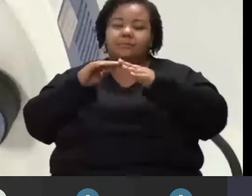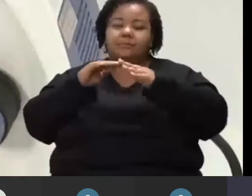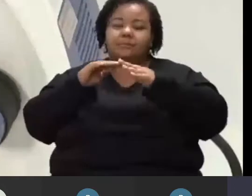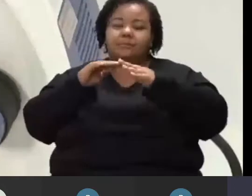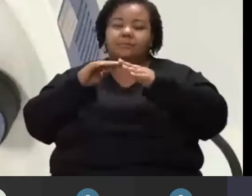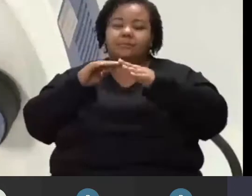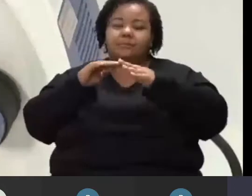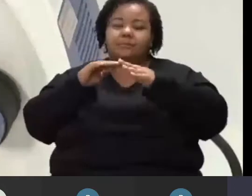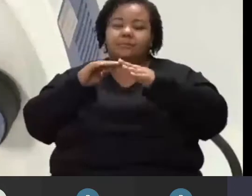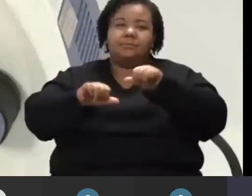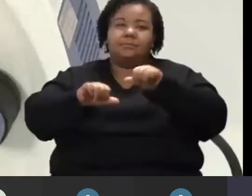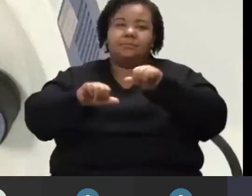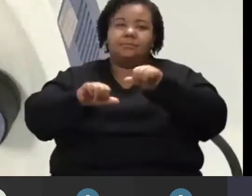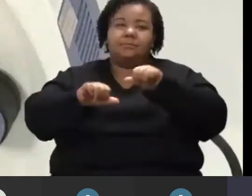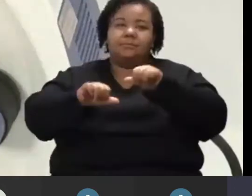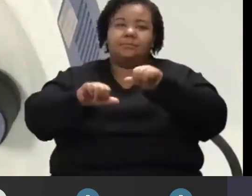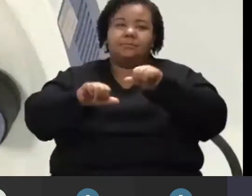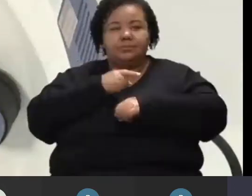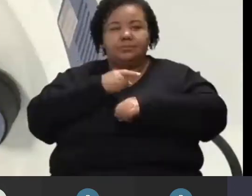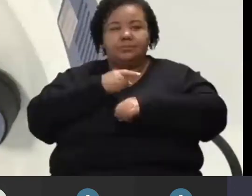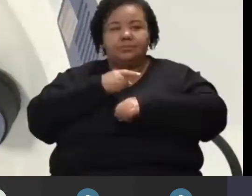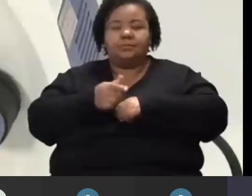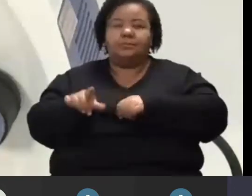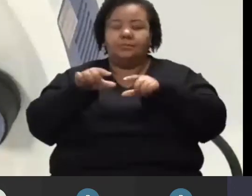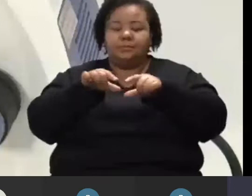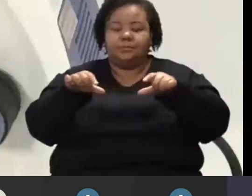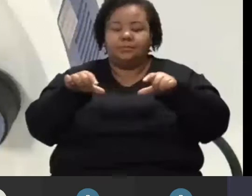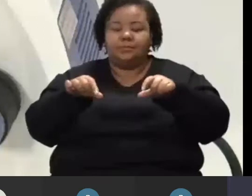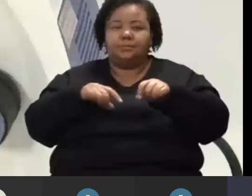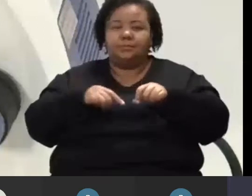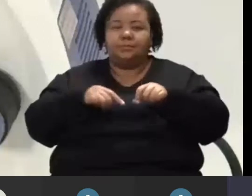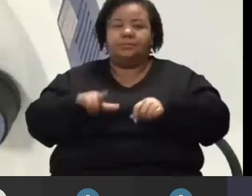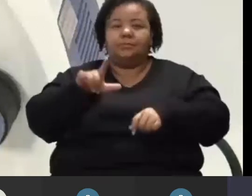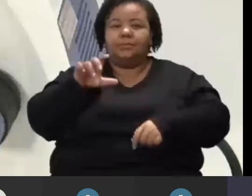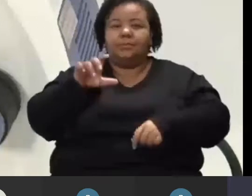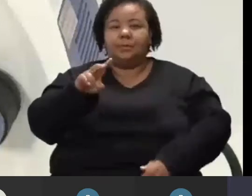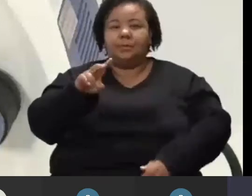lâmina. Agora, você vai observar a lâmina com a levedura.